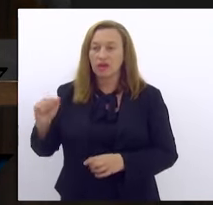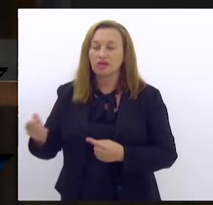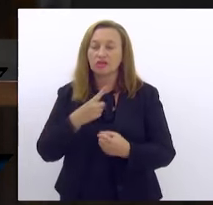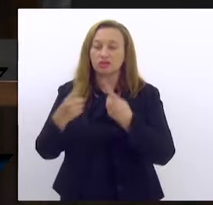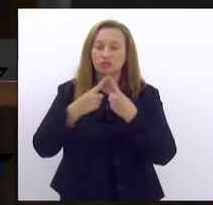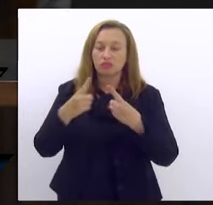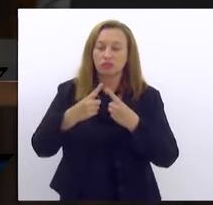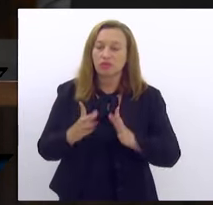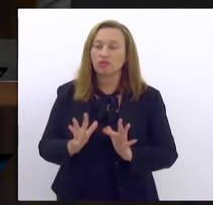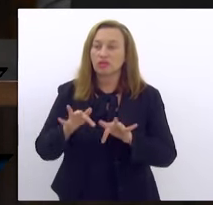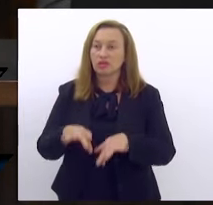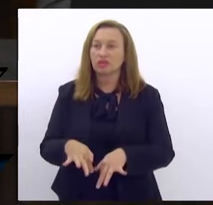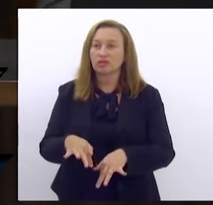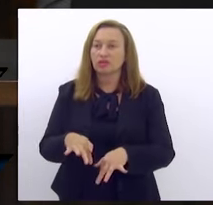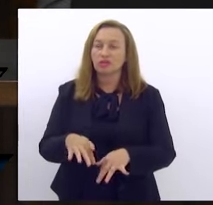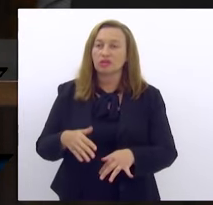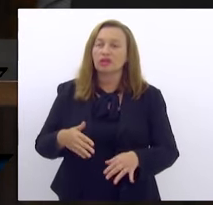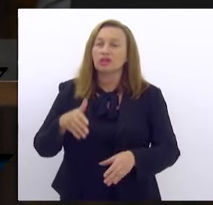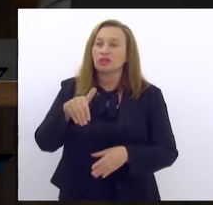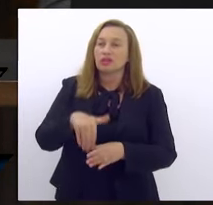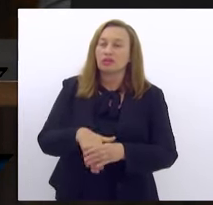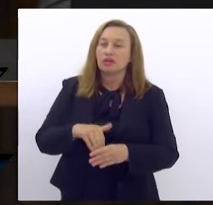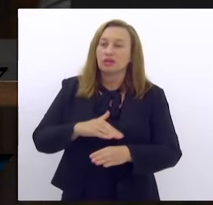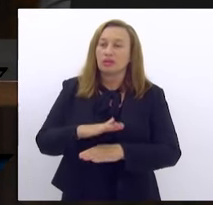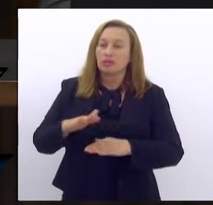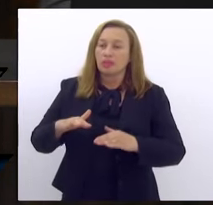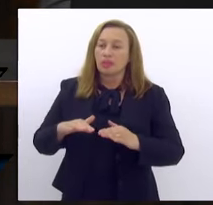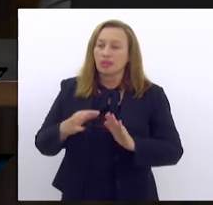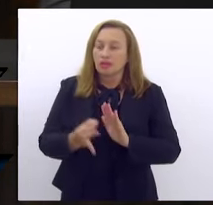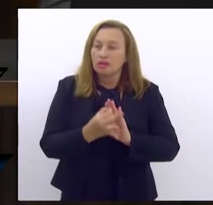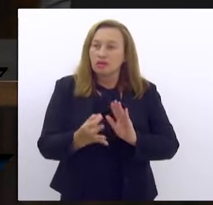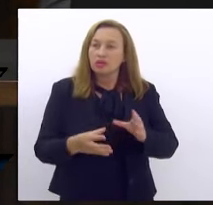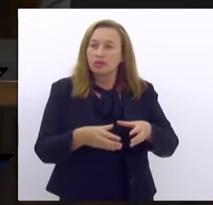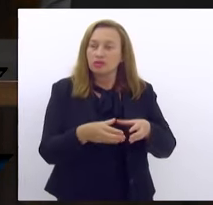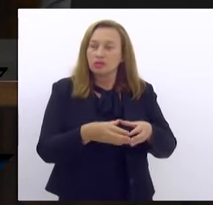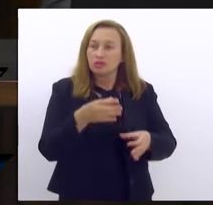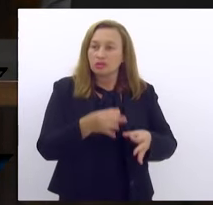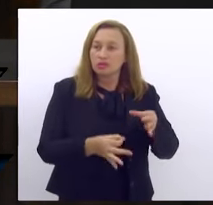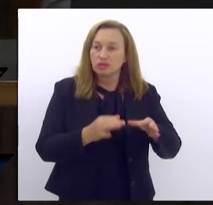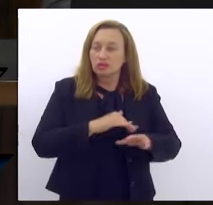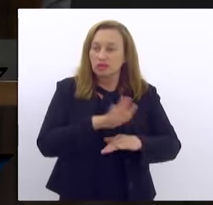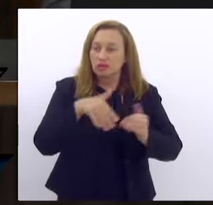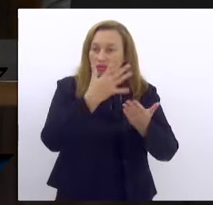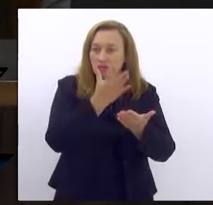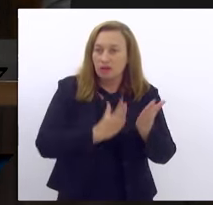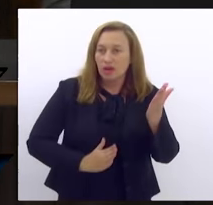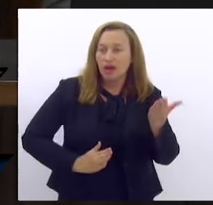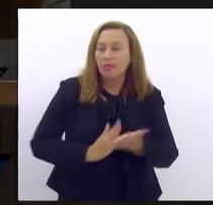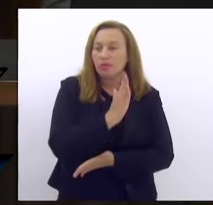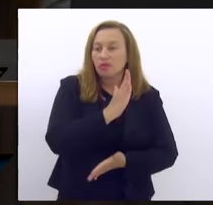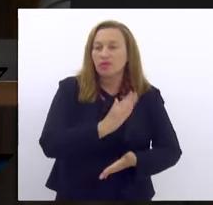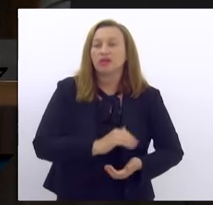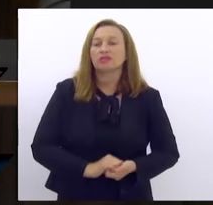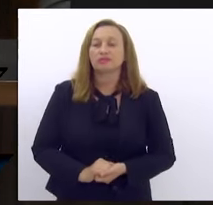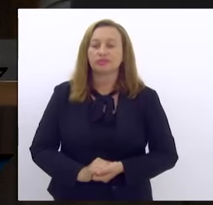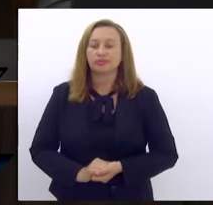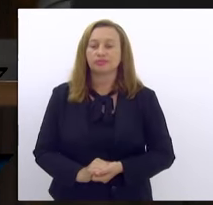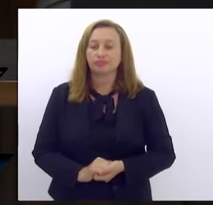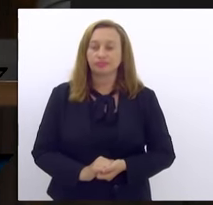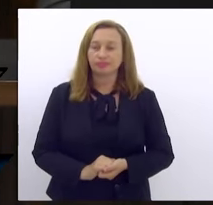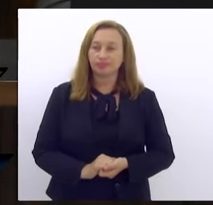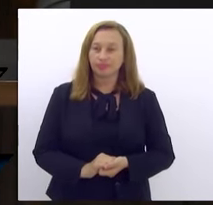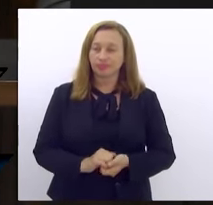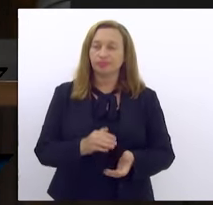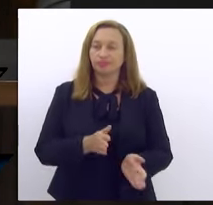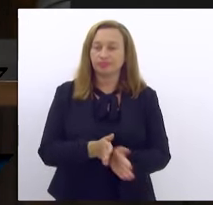queira discutir, encerrada a discussão. Em votação, parecer da Comissão de Orçamento. Senhores que aprovam, permaneçam como estão. Aprovado, vai a